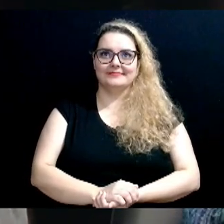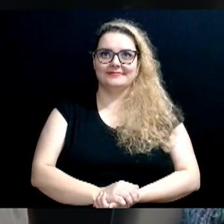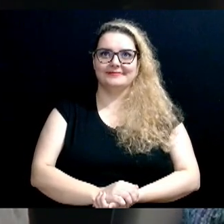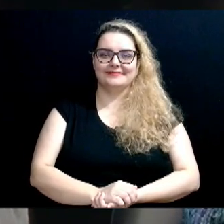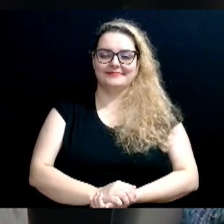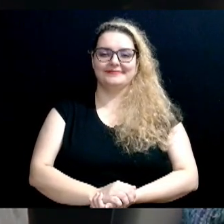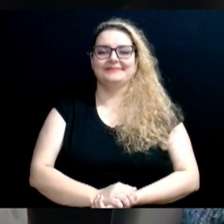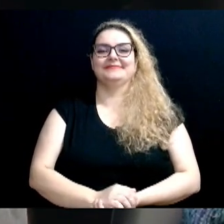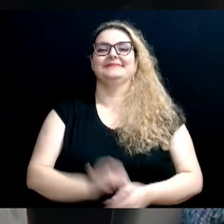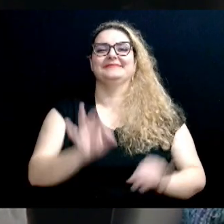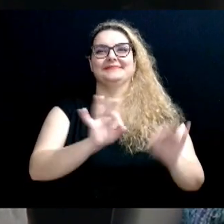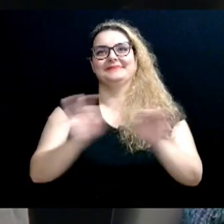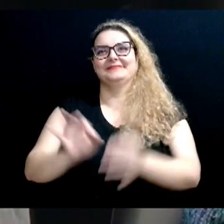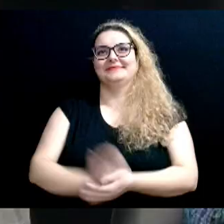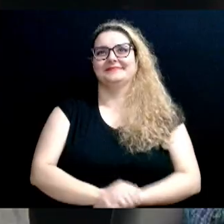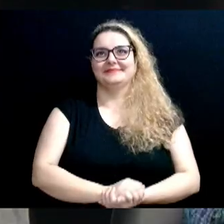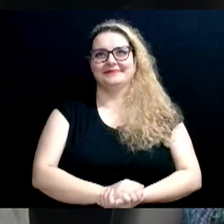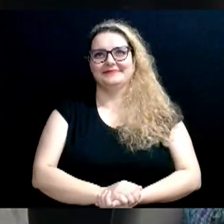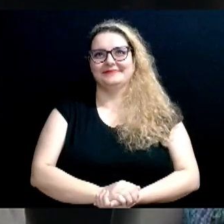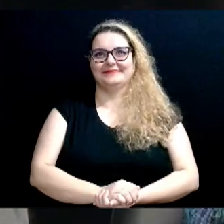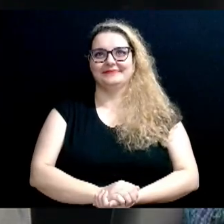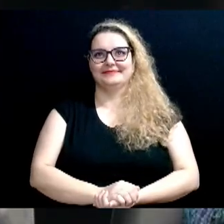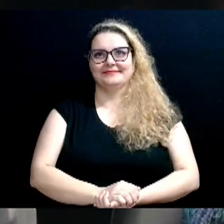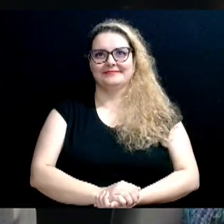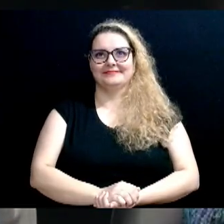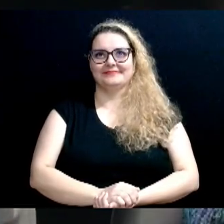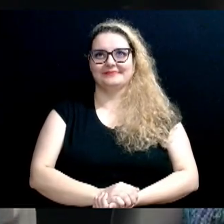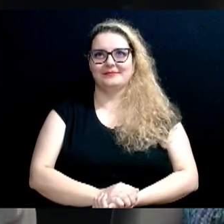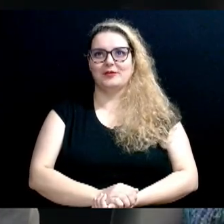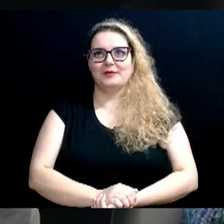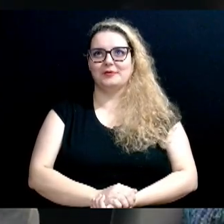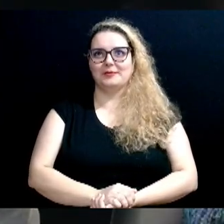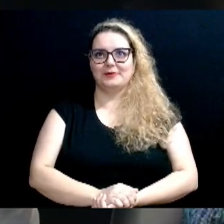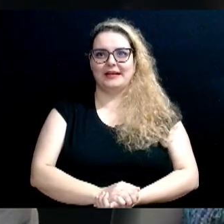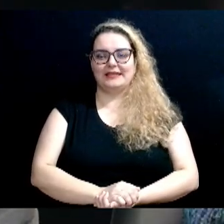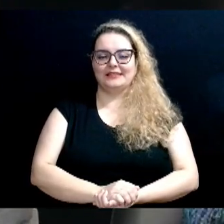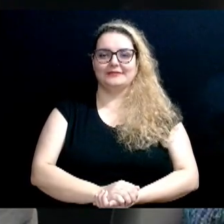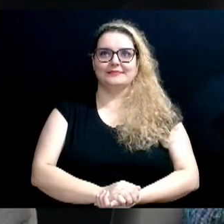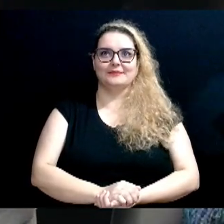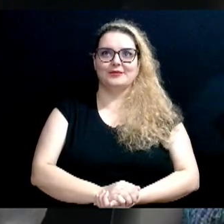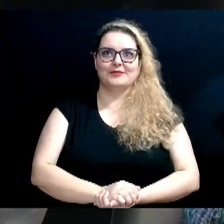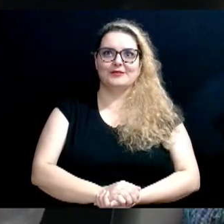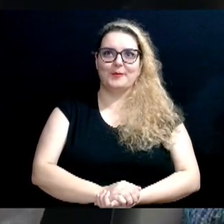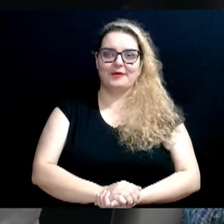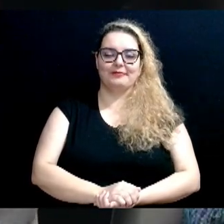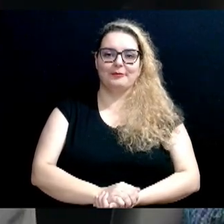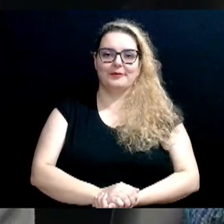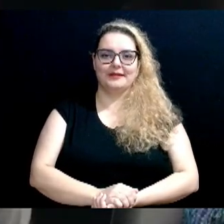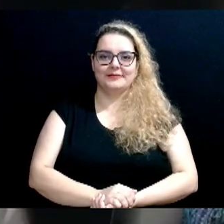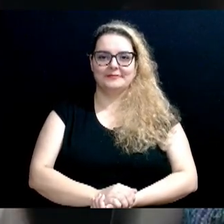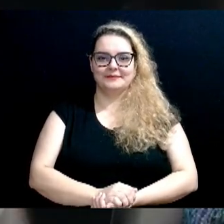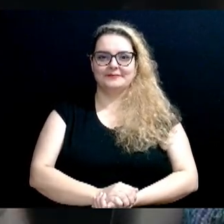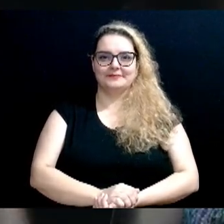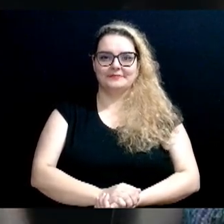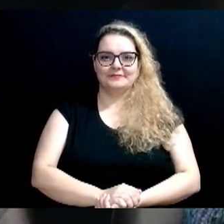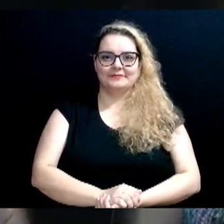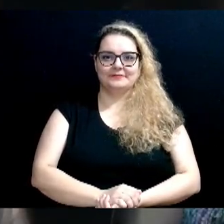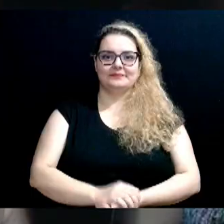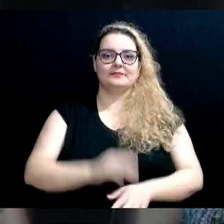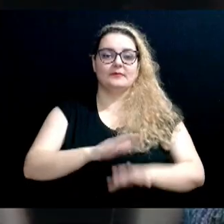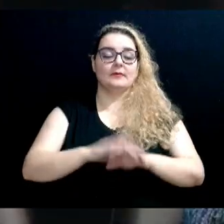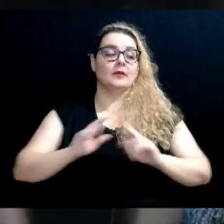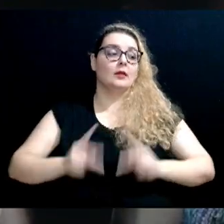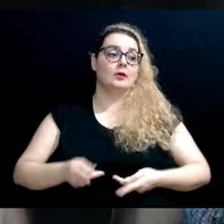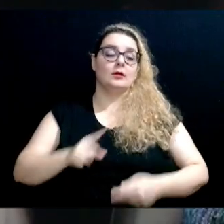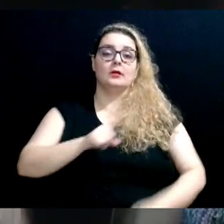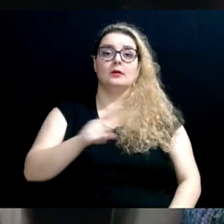não me deixar mentir. A gente ainda não conseguiu decifrar como o cérebro humano funciona. Como é que a gente tão